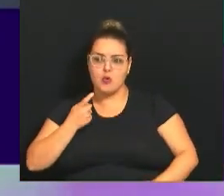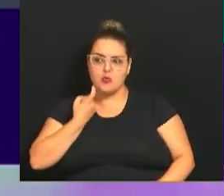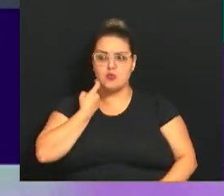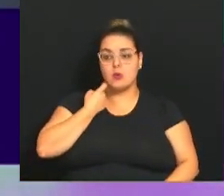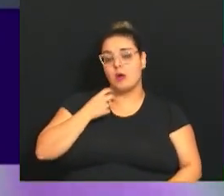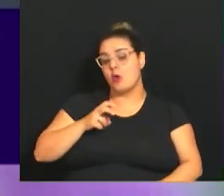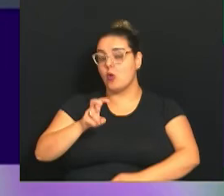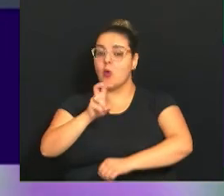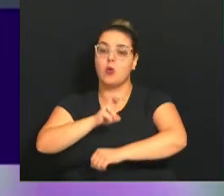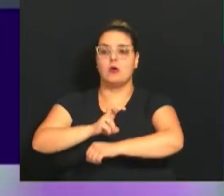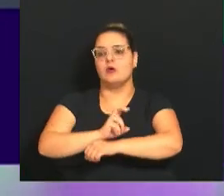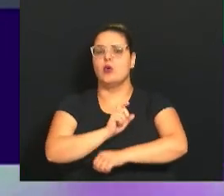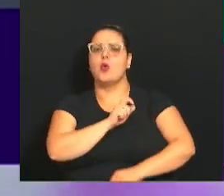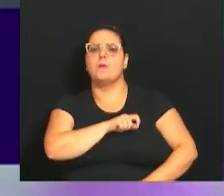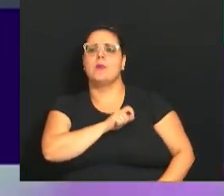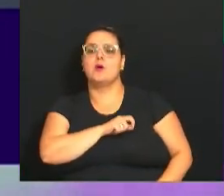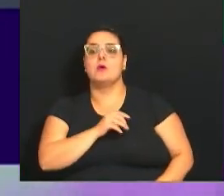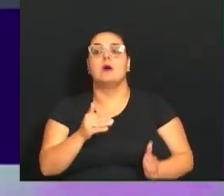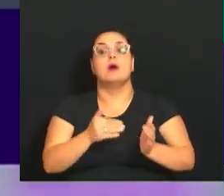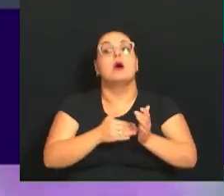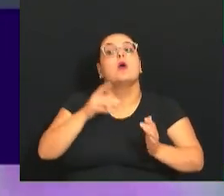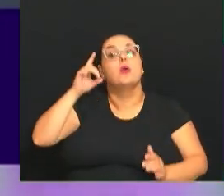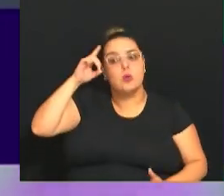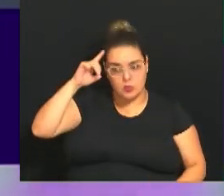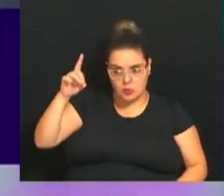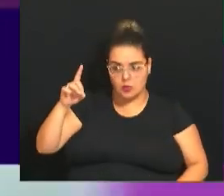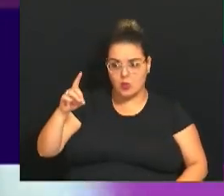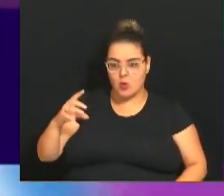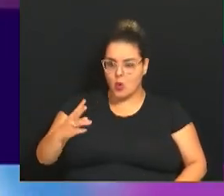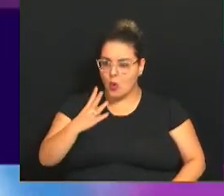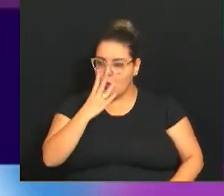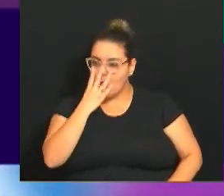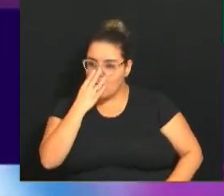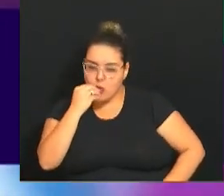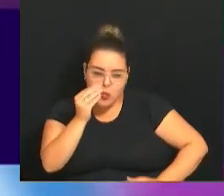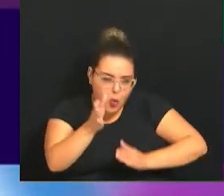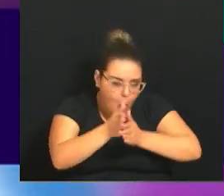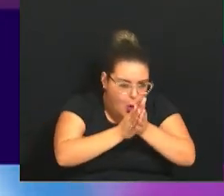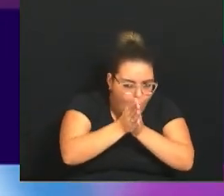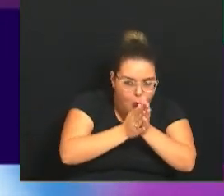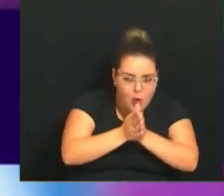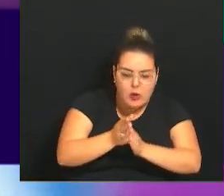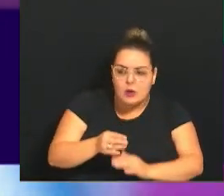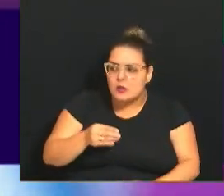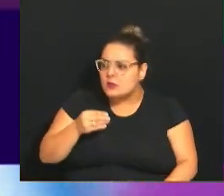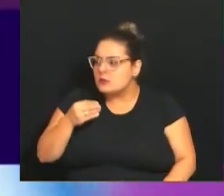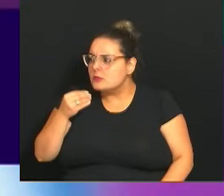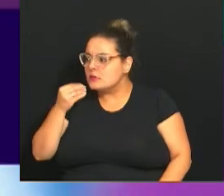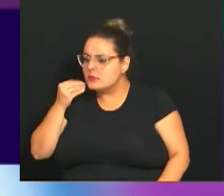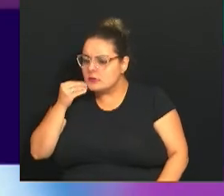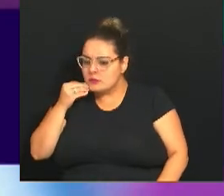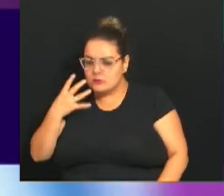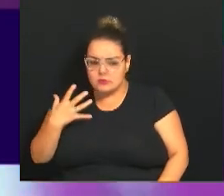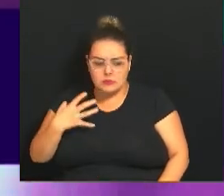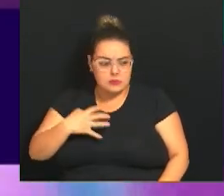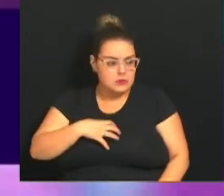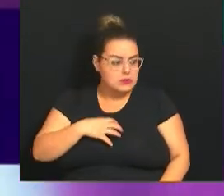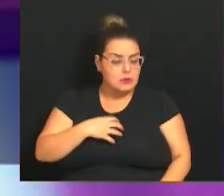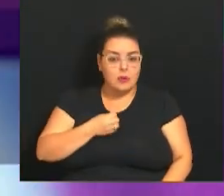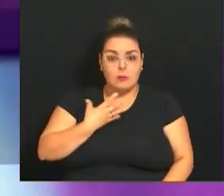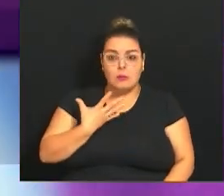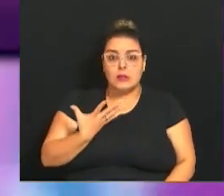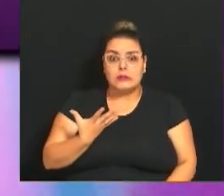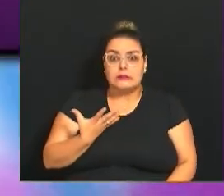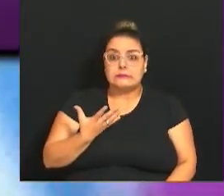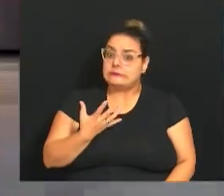faziam maldades, até o dia em que o Lobo Mau experimenta a estranha sensação de fazer o bem. E agora, será que isso pode